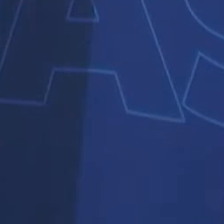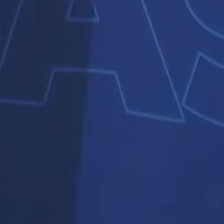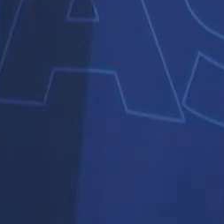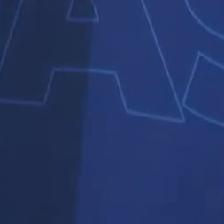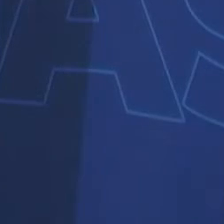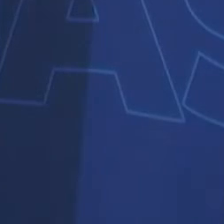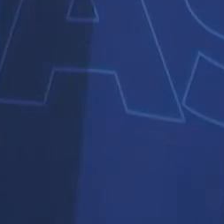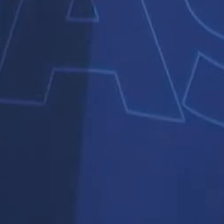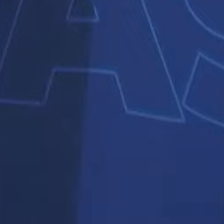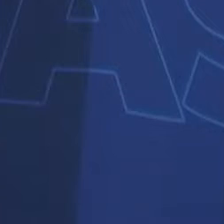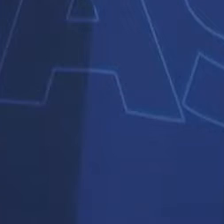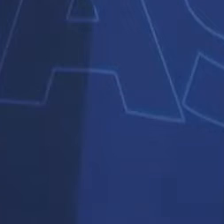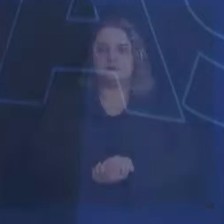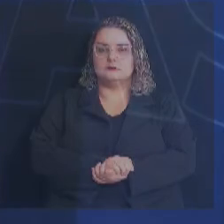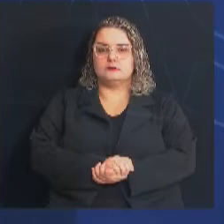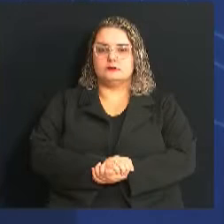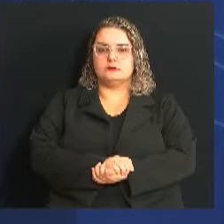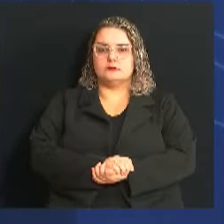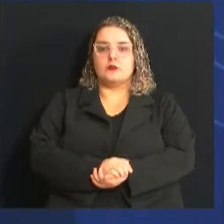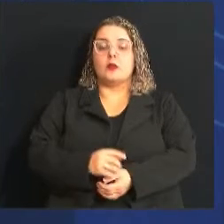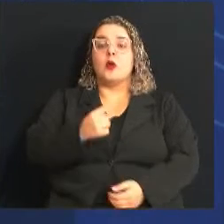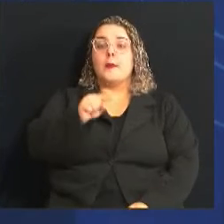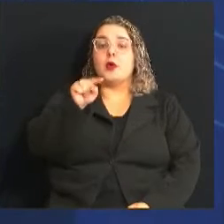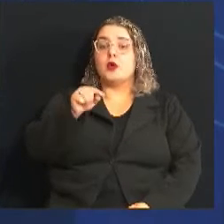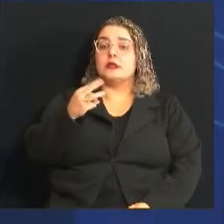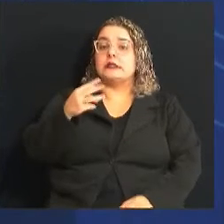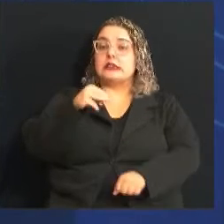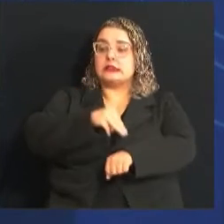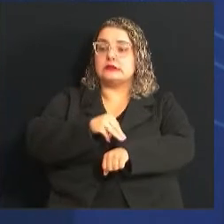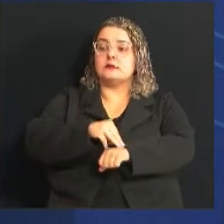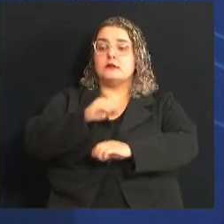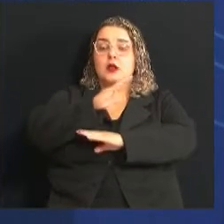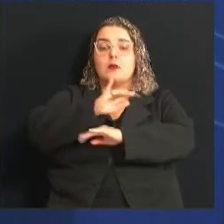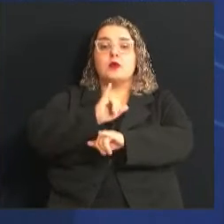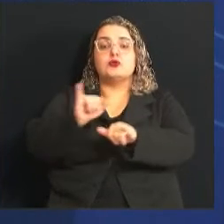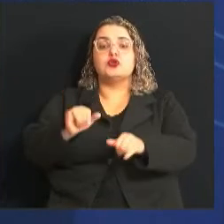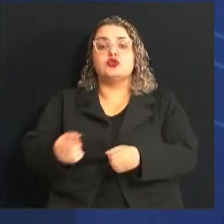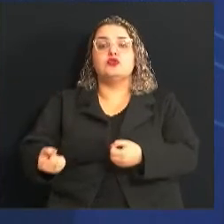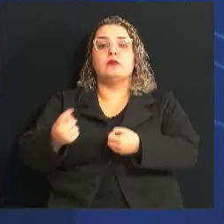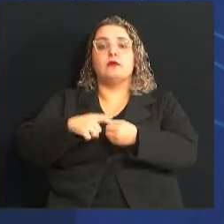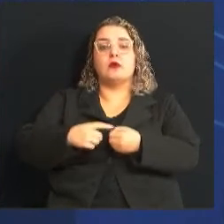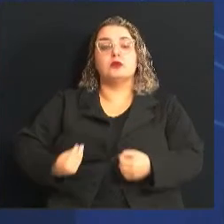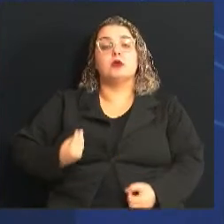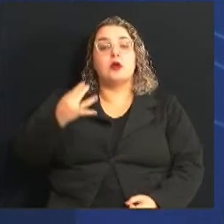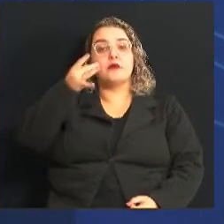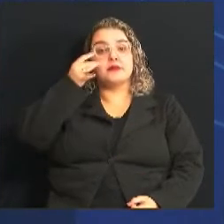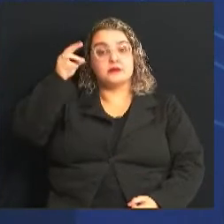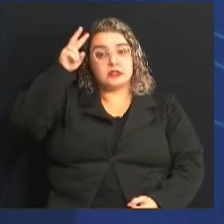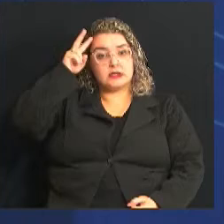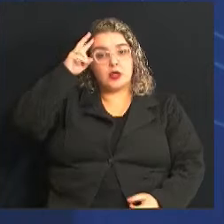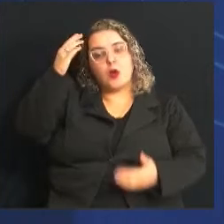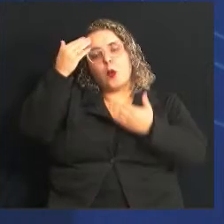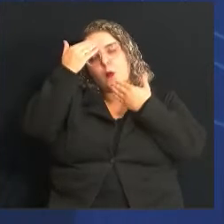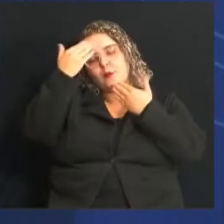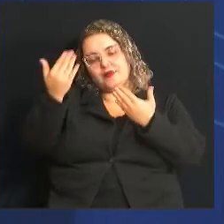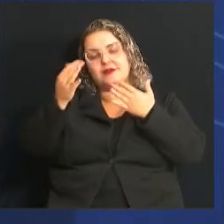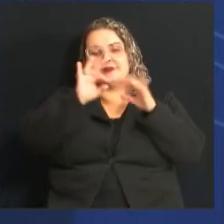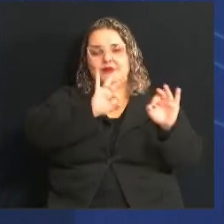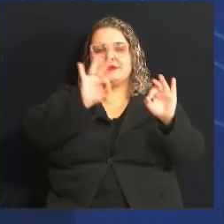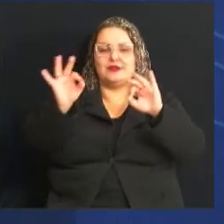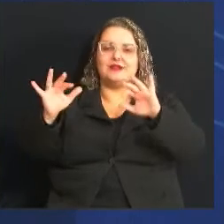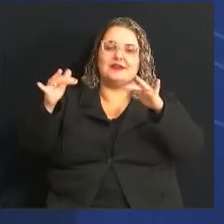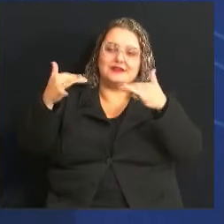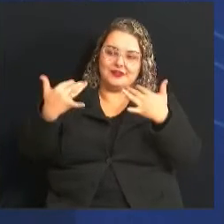Uma hora mais 3 minutos, Câmara Notícia de volta ao vivo nesta segunda-feira. Muito obrigado pela sua